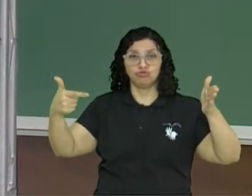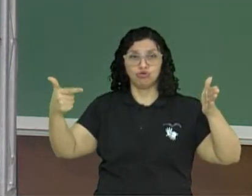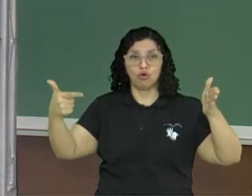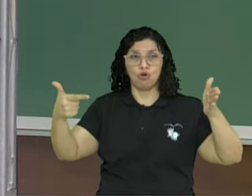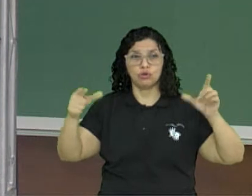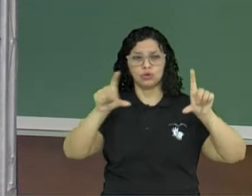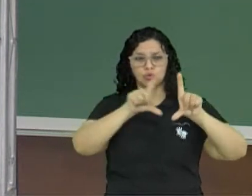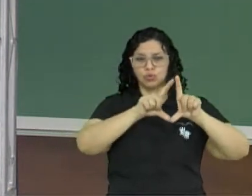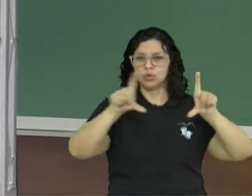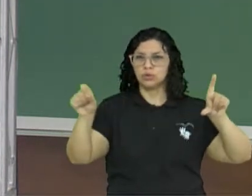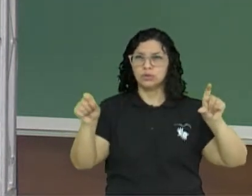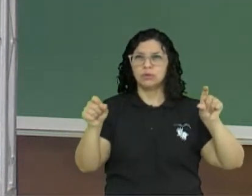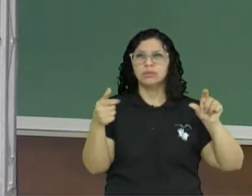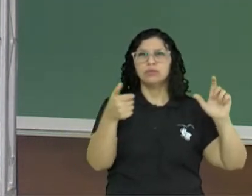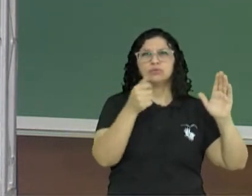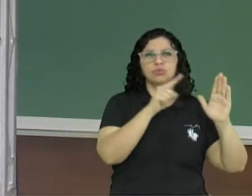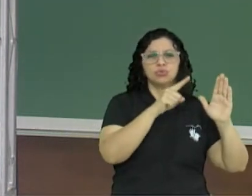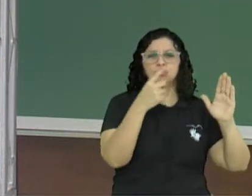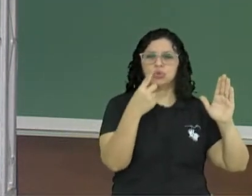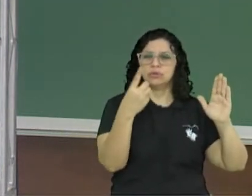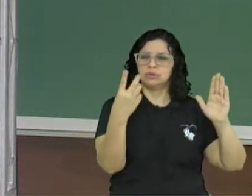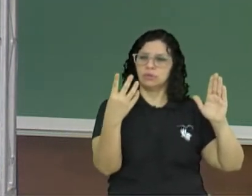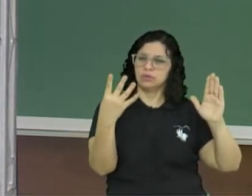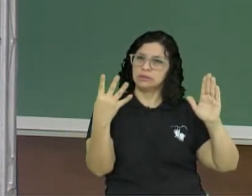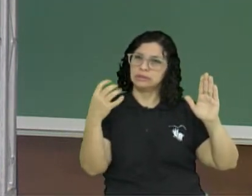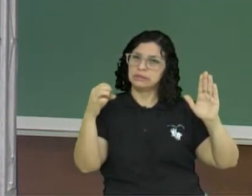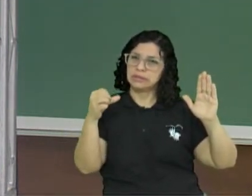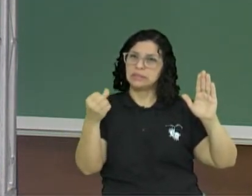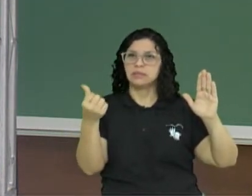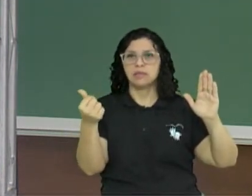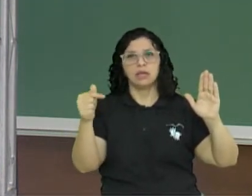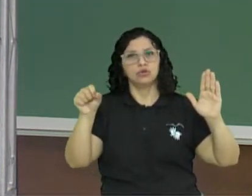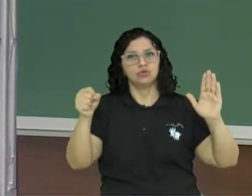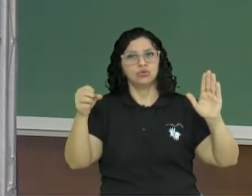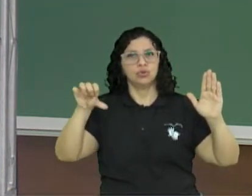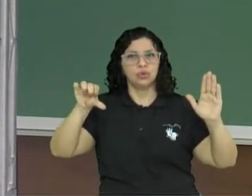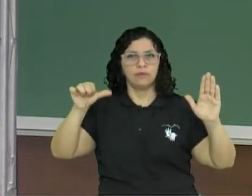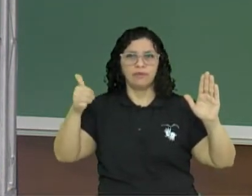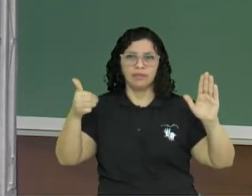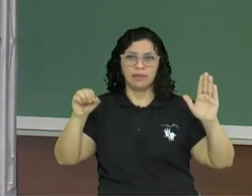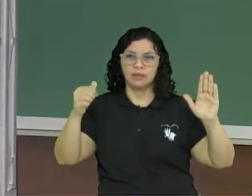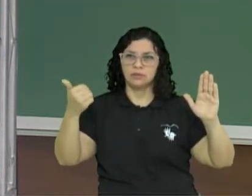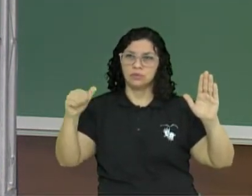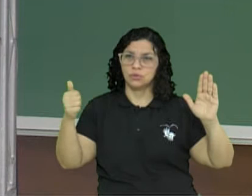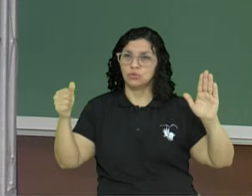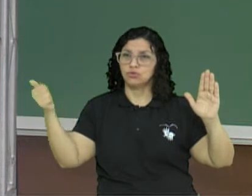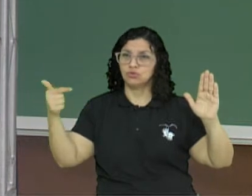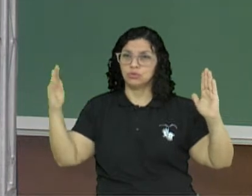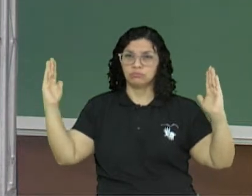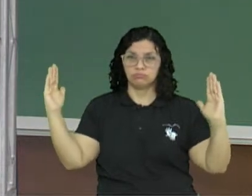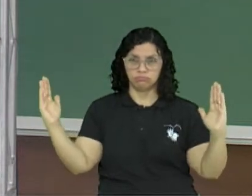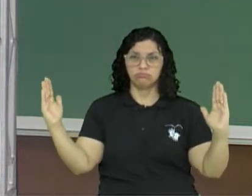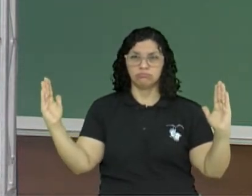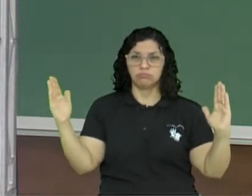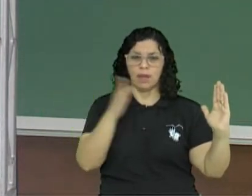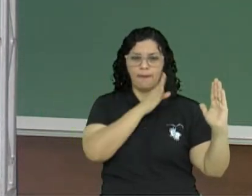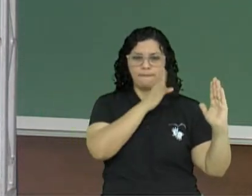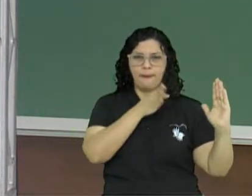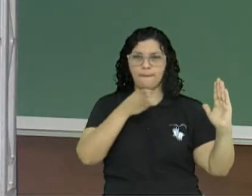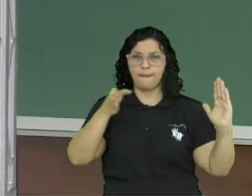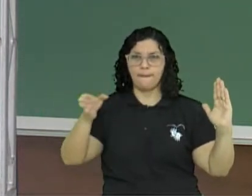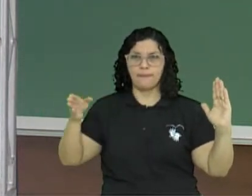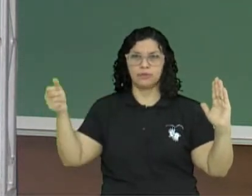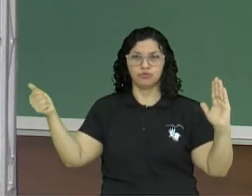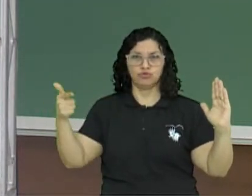tudo tem 12 partes, ó. 1, 2, 3, 4, 5, 6, 7, 8, 9, 10, 11, 12 partes.